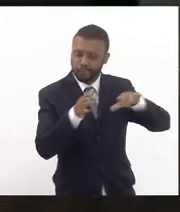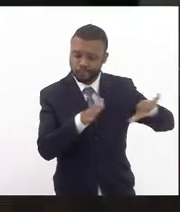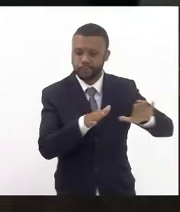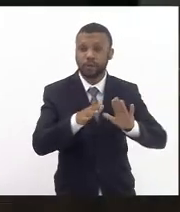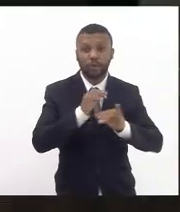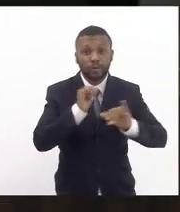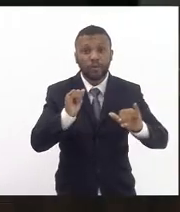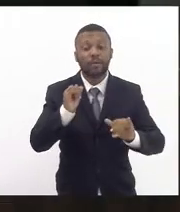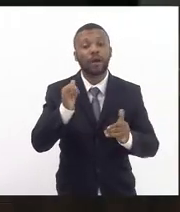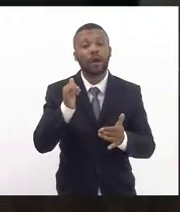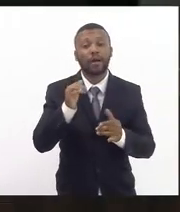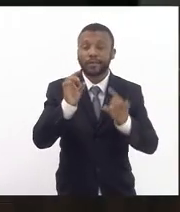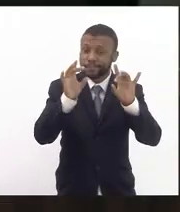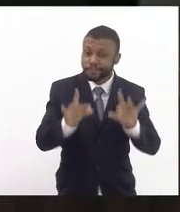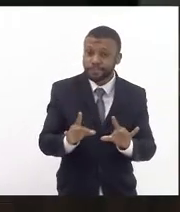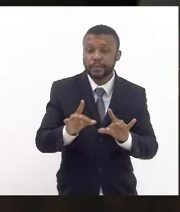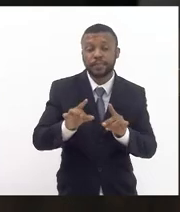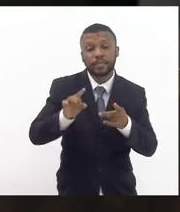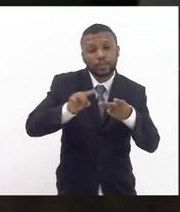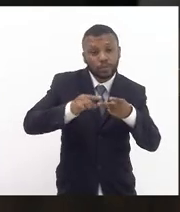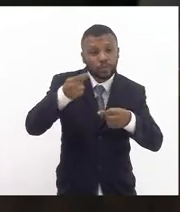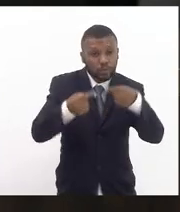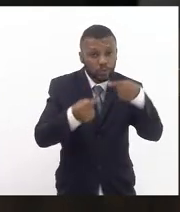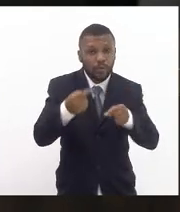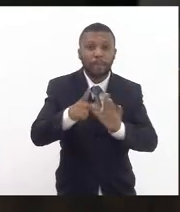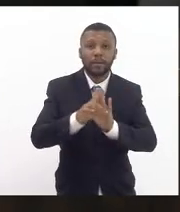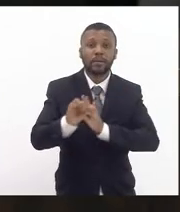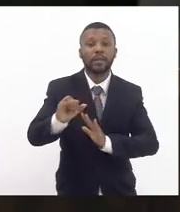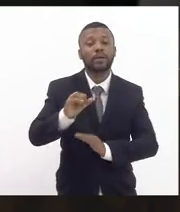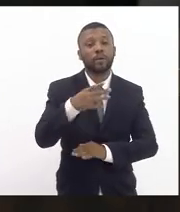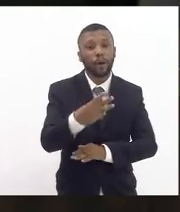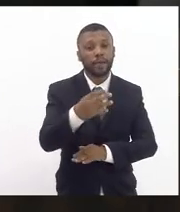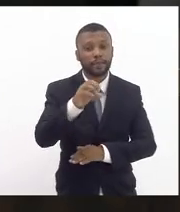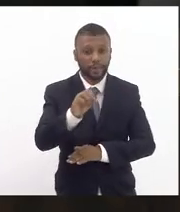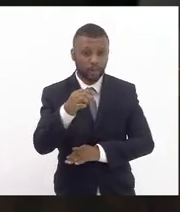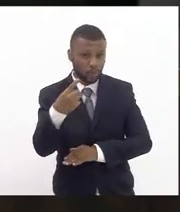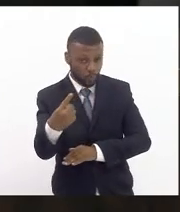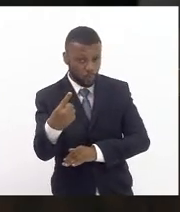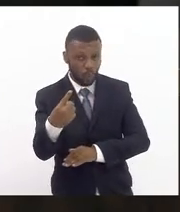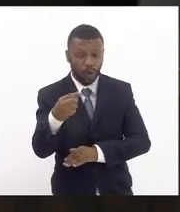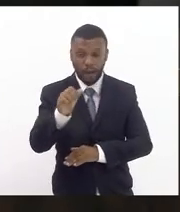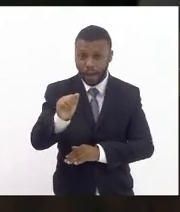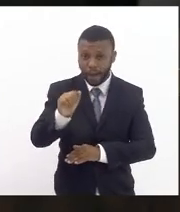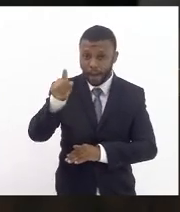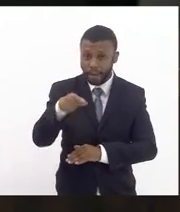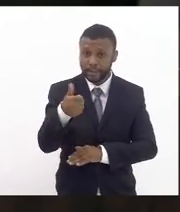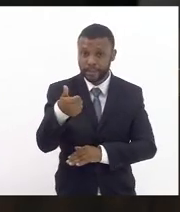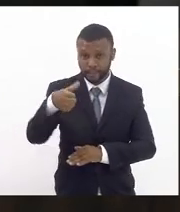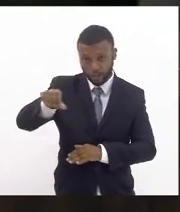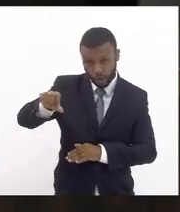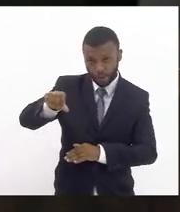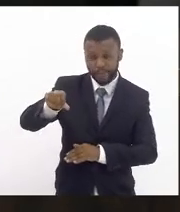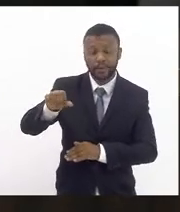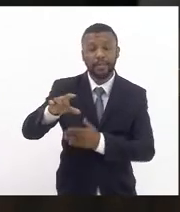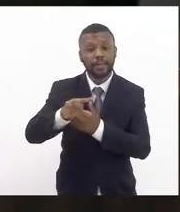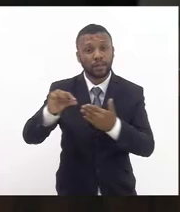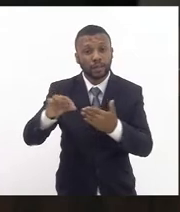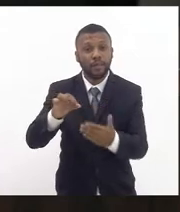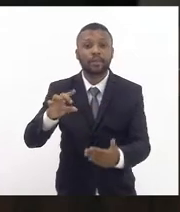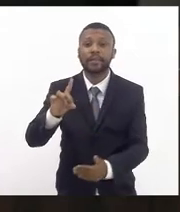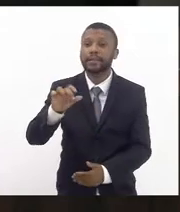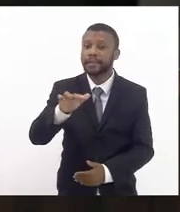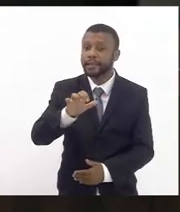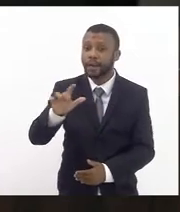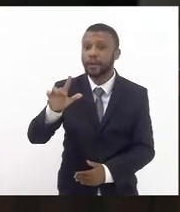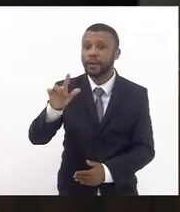Anuncio em tramitação ordinária, em segunda discussão, projeto de lei 401A de 19, de autoria do deputado Daniel Librelon, que